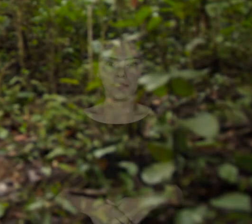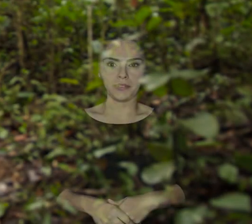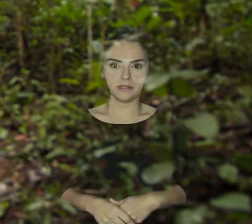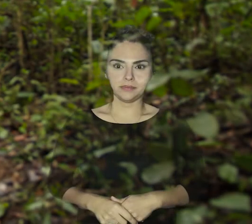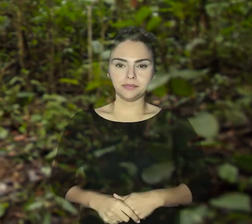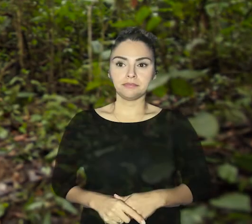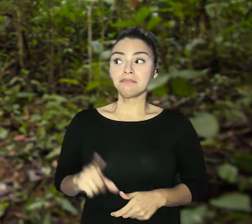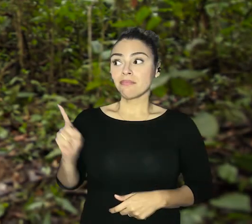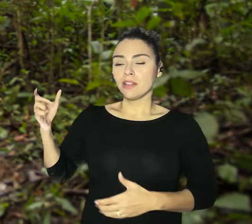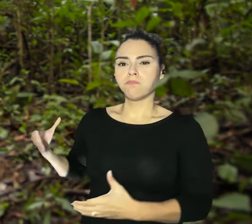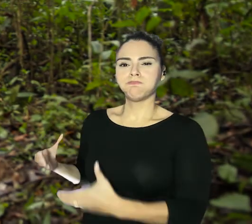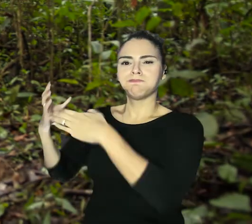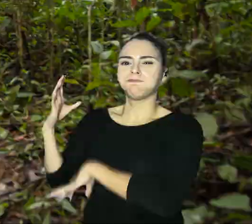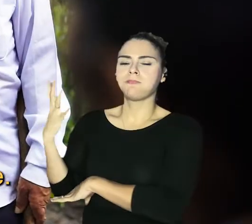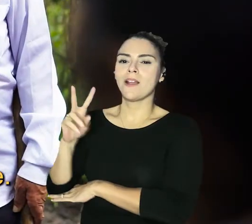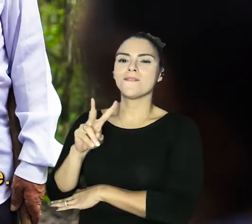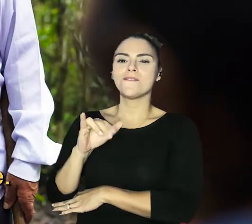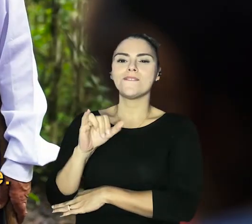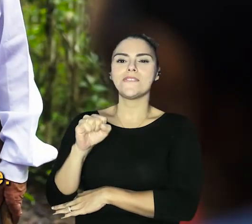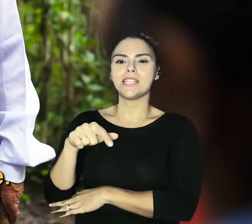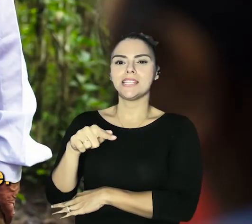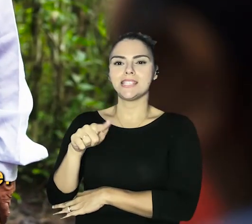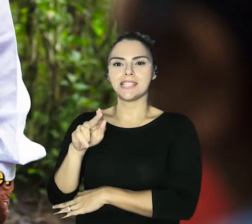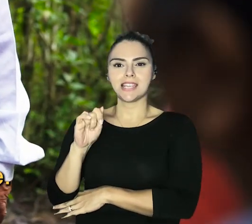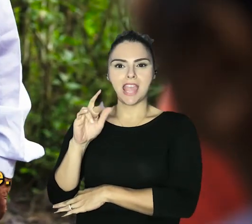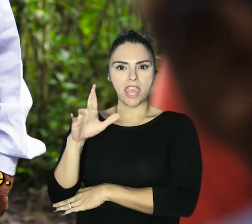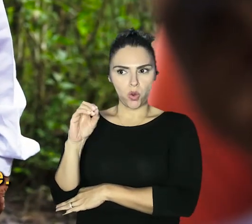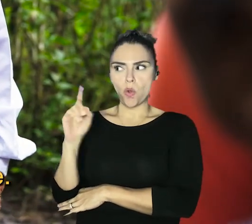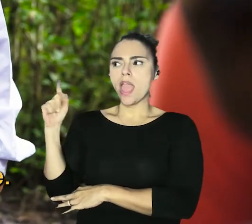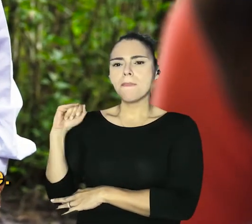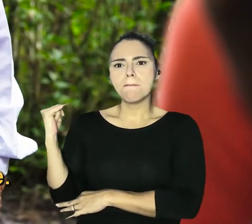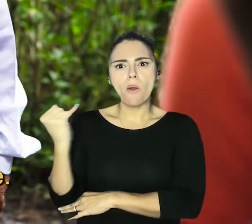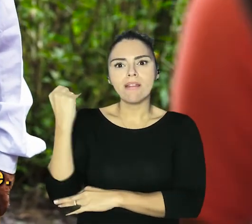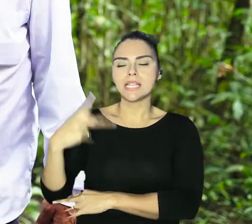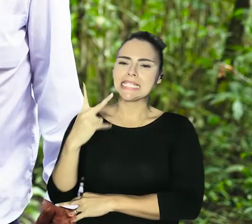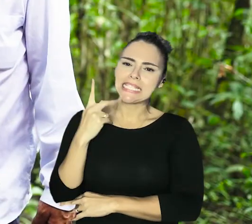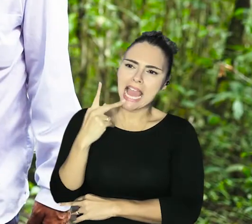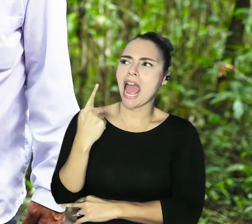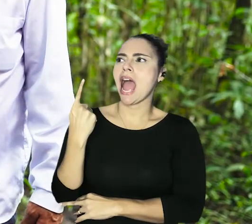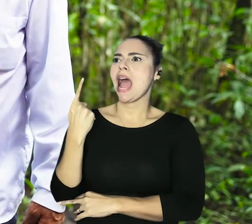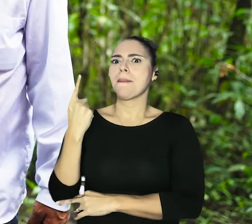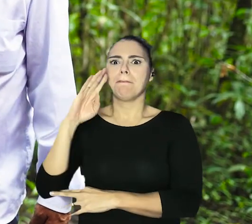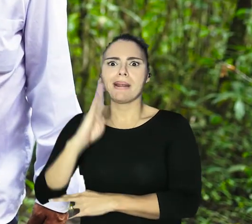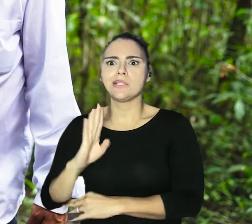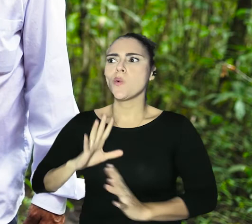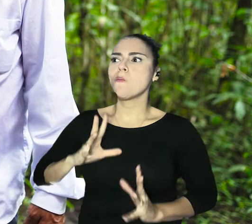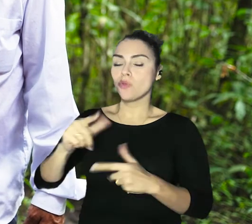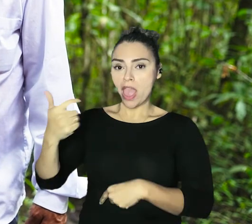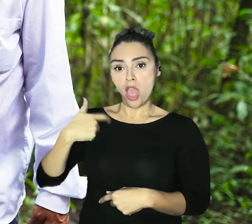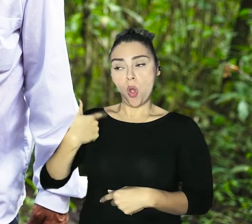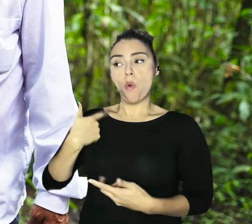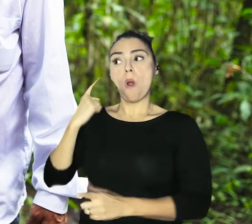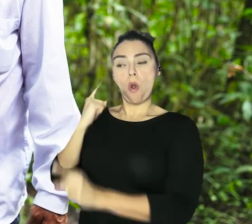O visgueiro é uma planta muito importante. É importante para o Ceará, é importante para o Brasil, é importante para o mundo, gente. Eu que ajudei a provar